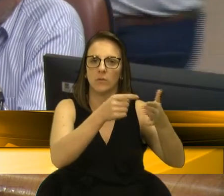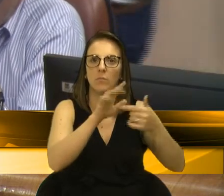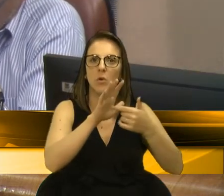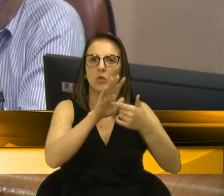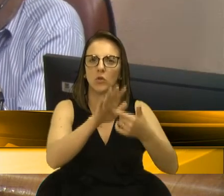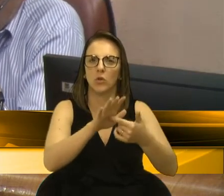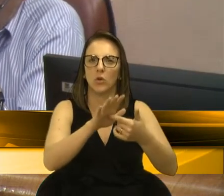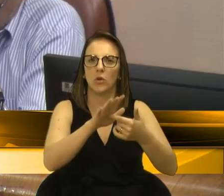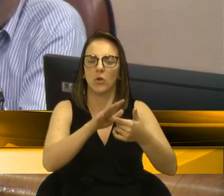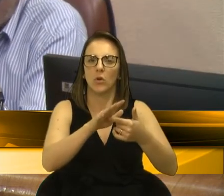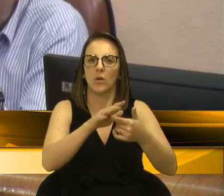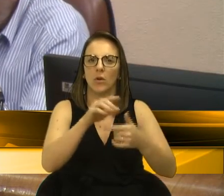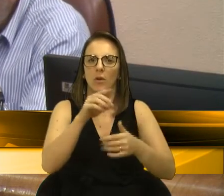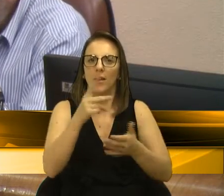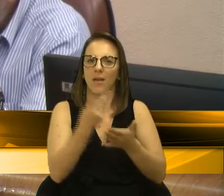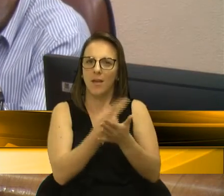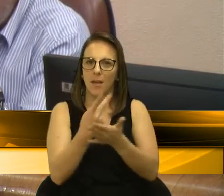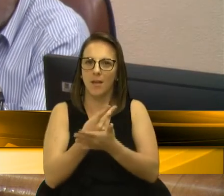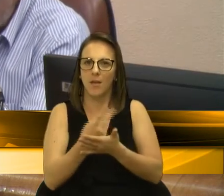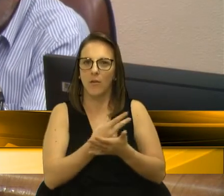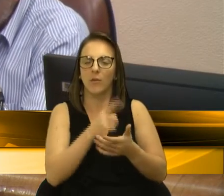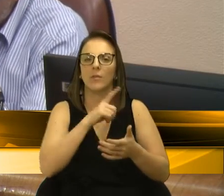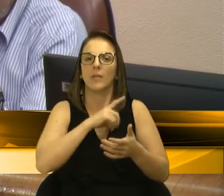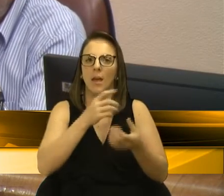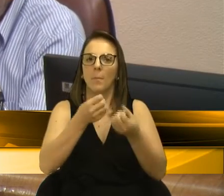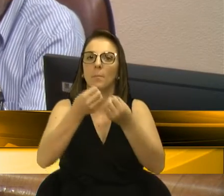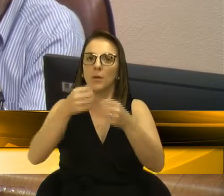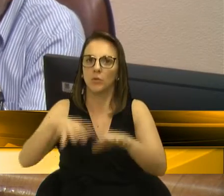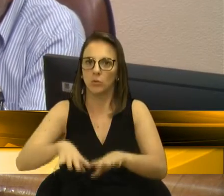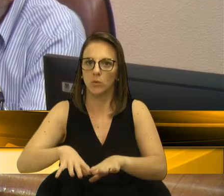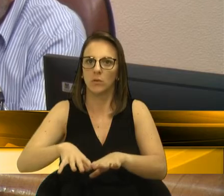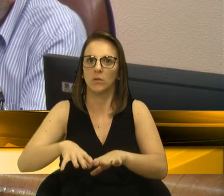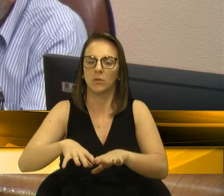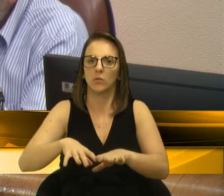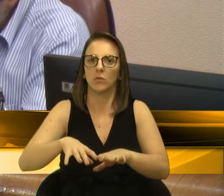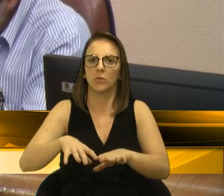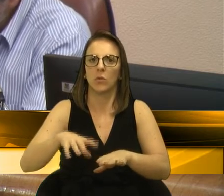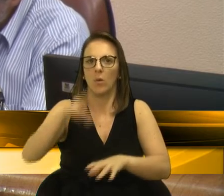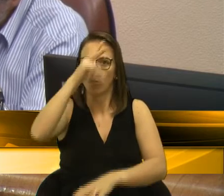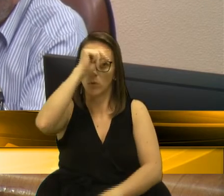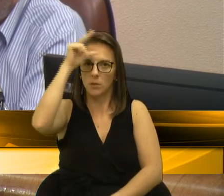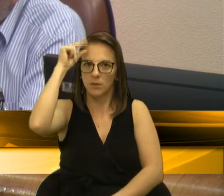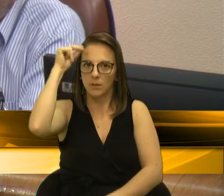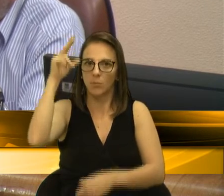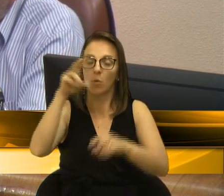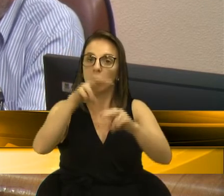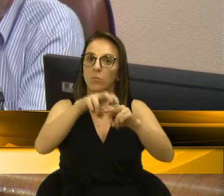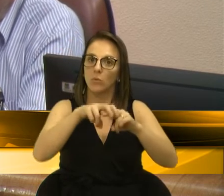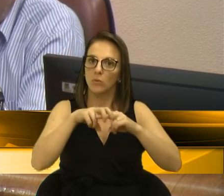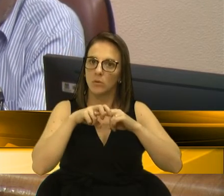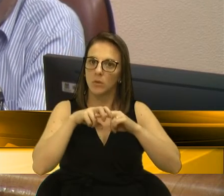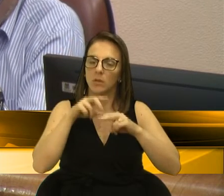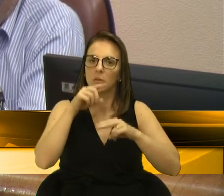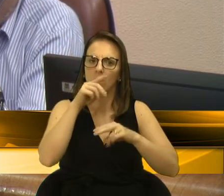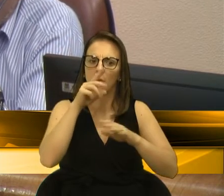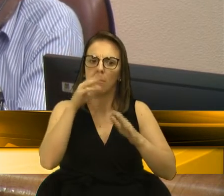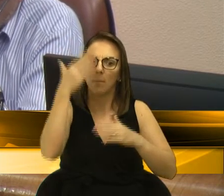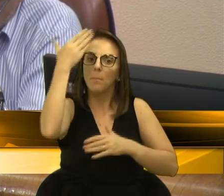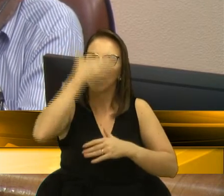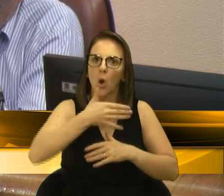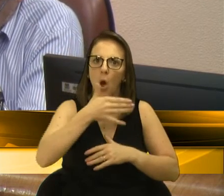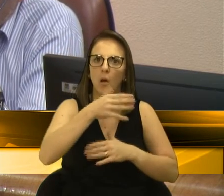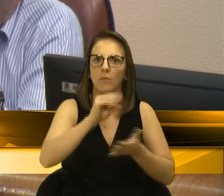supostas irregularidades causaram prejuízo ao erário, o que também justificaria sua alegada ilegalidade. Não